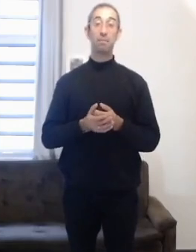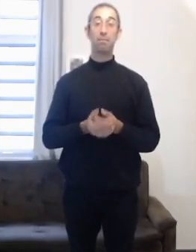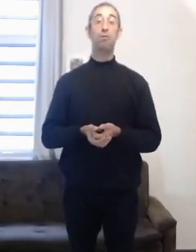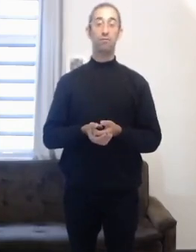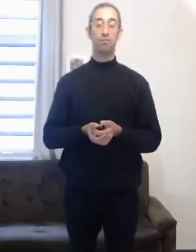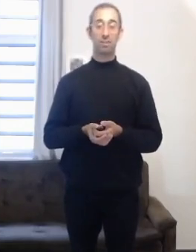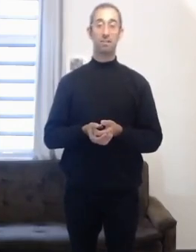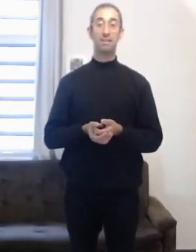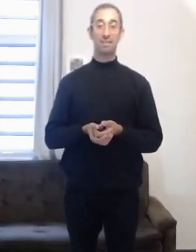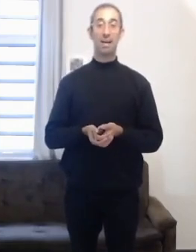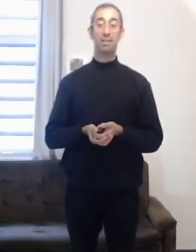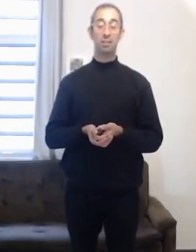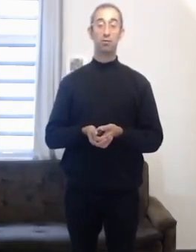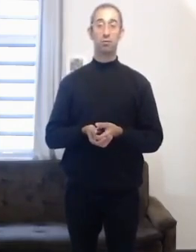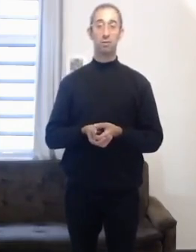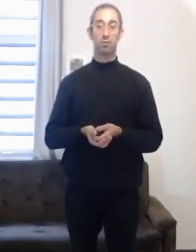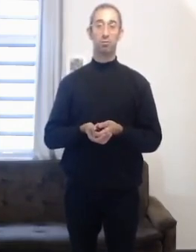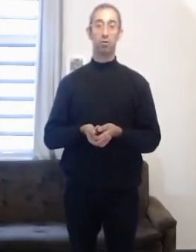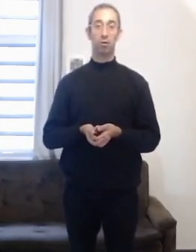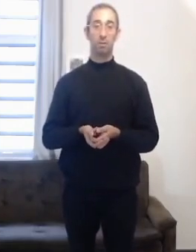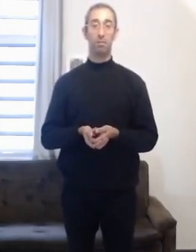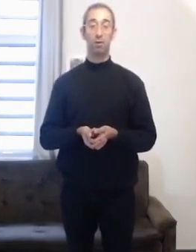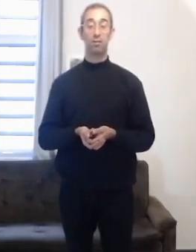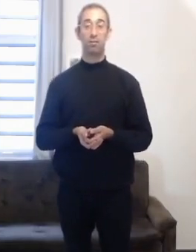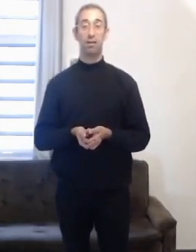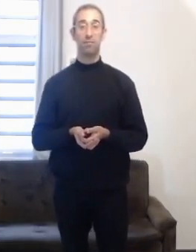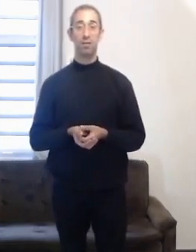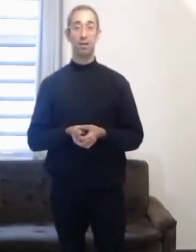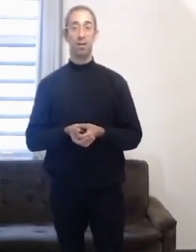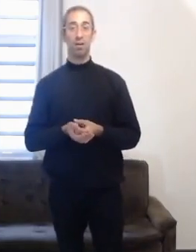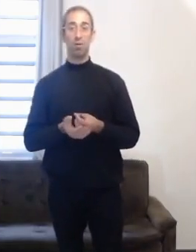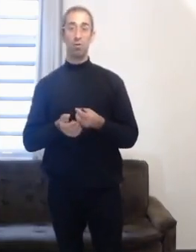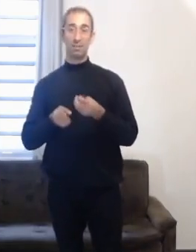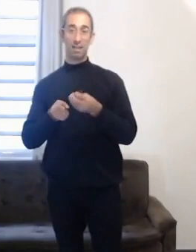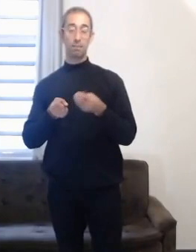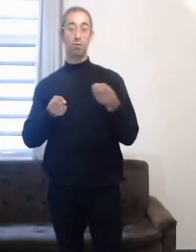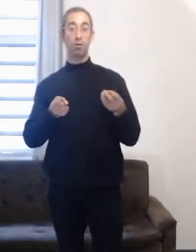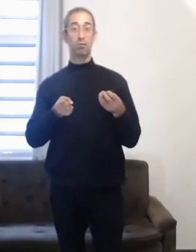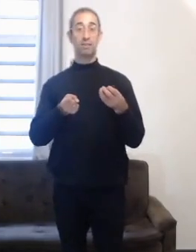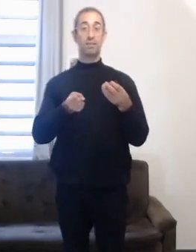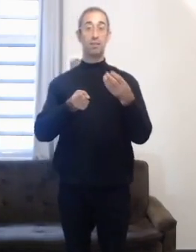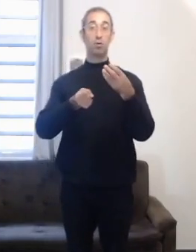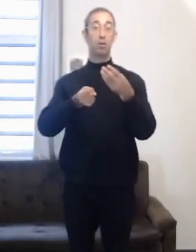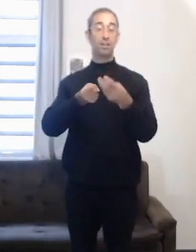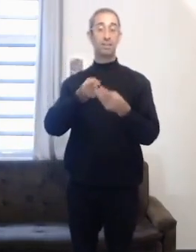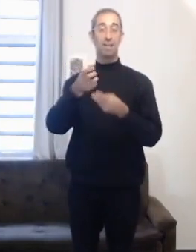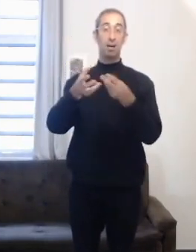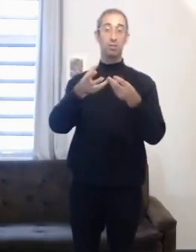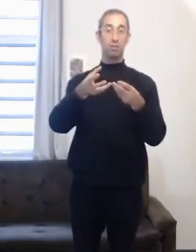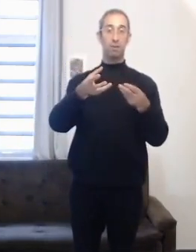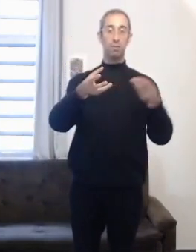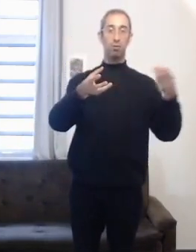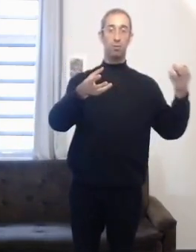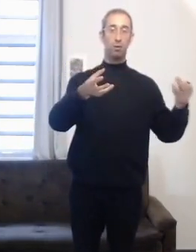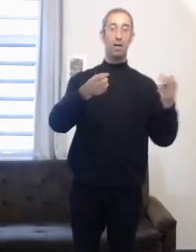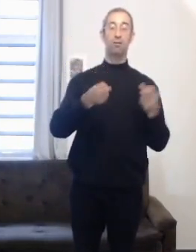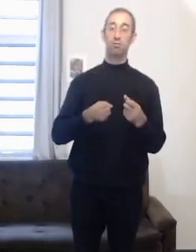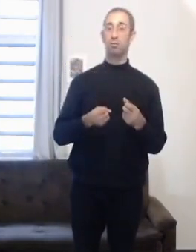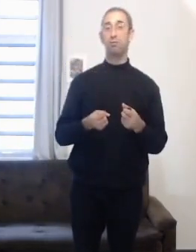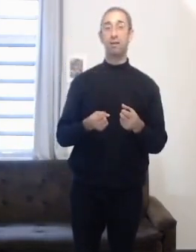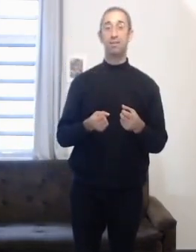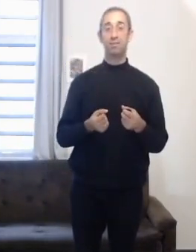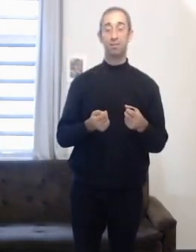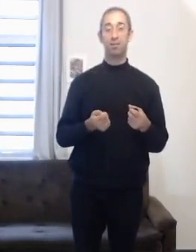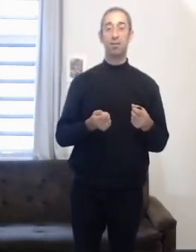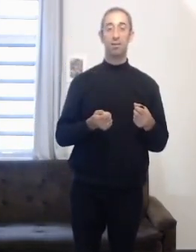é sempre bom vocês pensarem isso quando vocês estão colocando uma hipótese, né? Um é sempre o outro, existem outras causas que podem corroborar